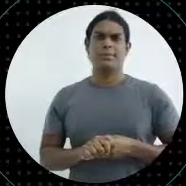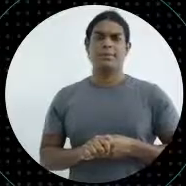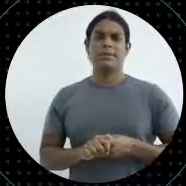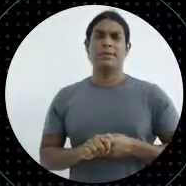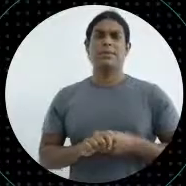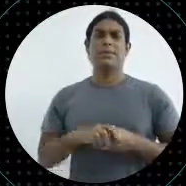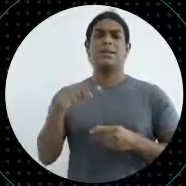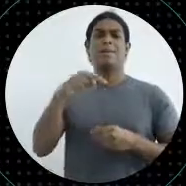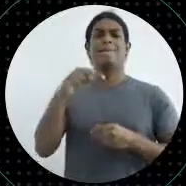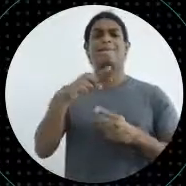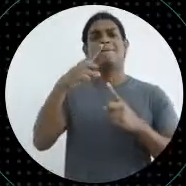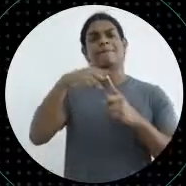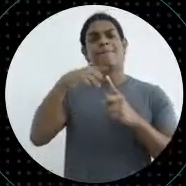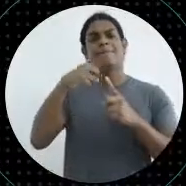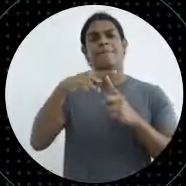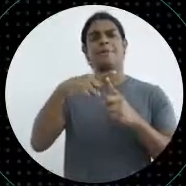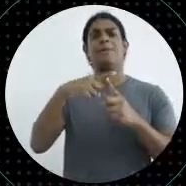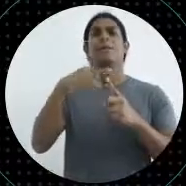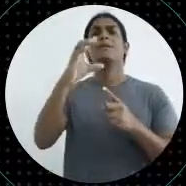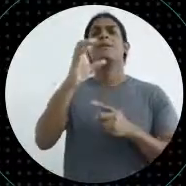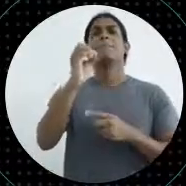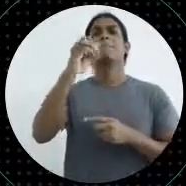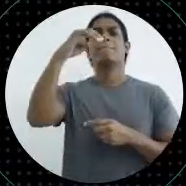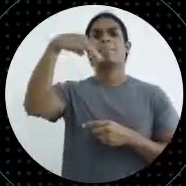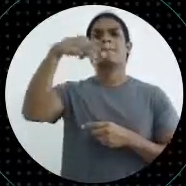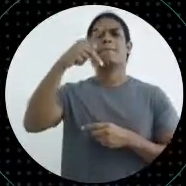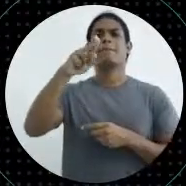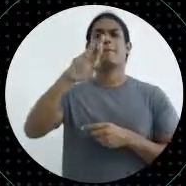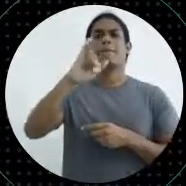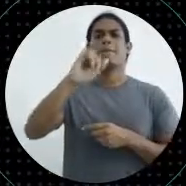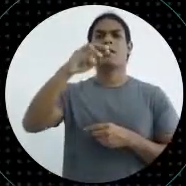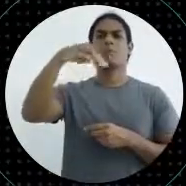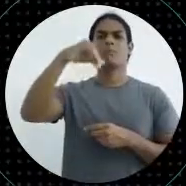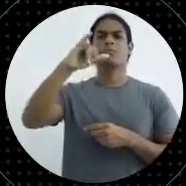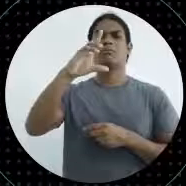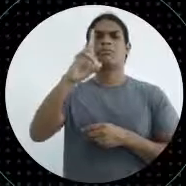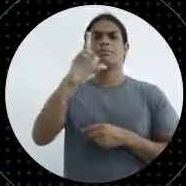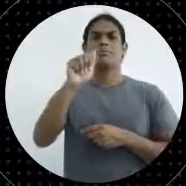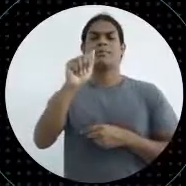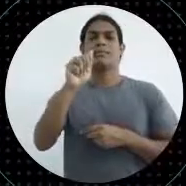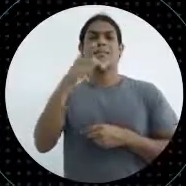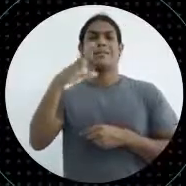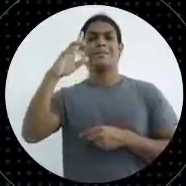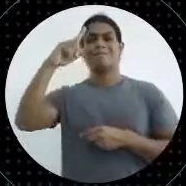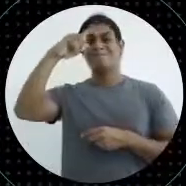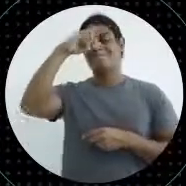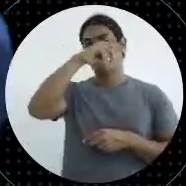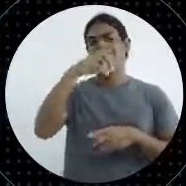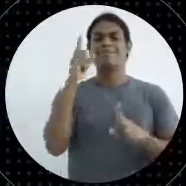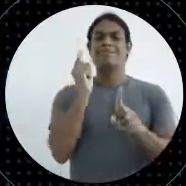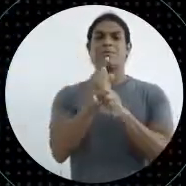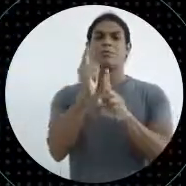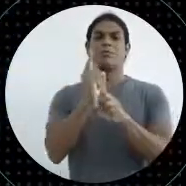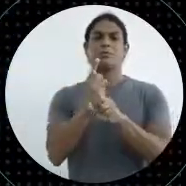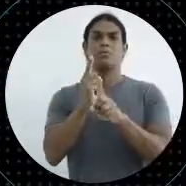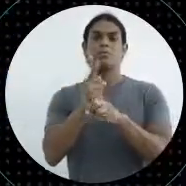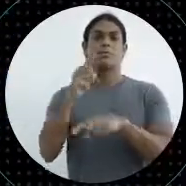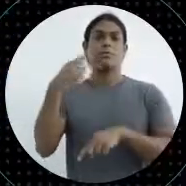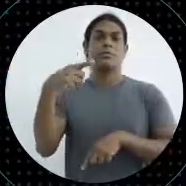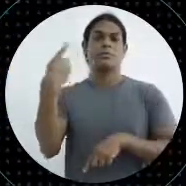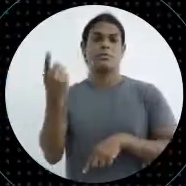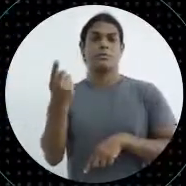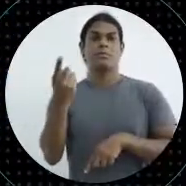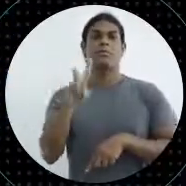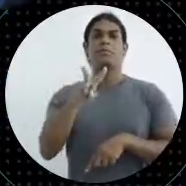de ser lida, porque ela está toda juntinha lá, todo junto, todas as funções apertadinhas. Na função descomprimida não, ele está com